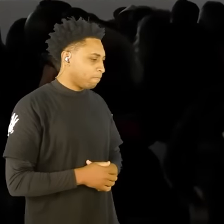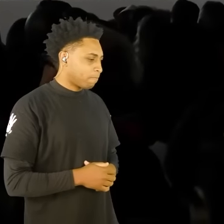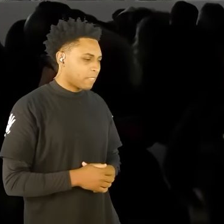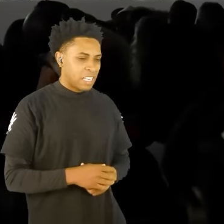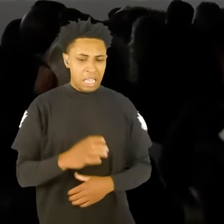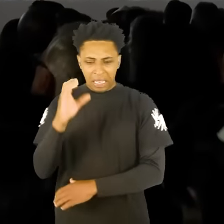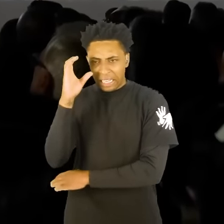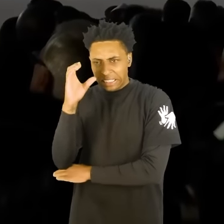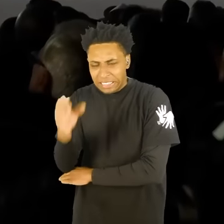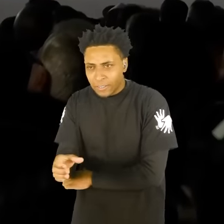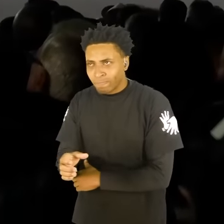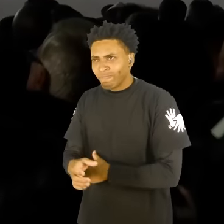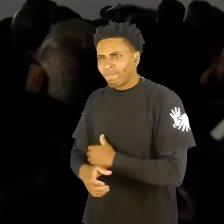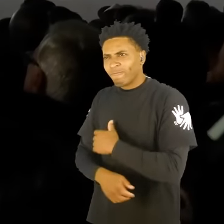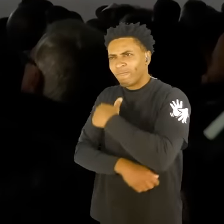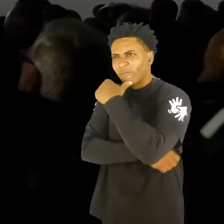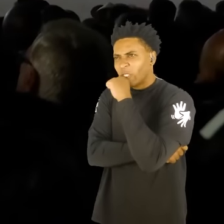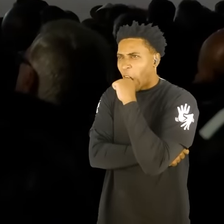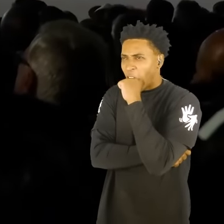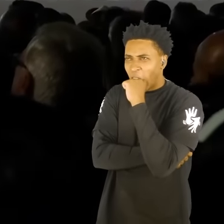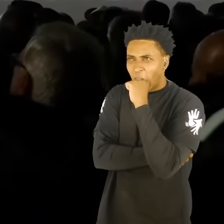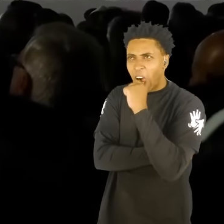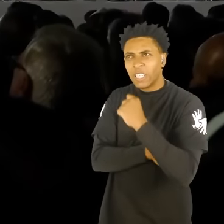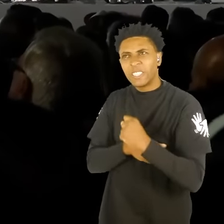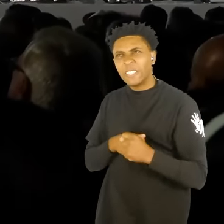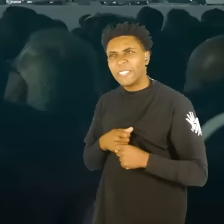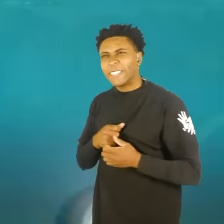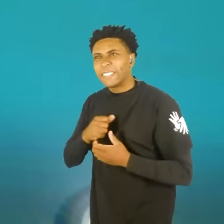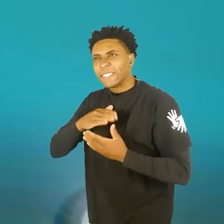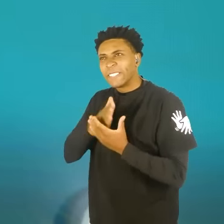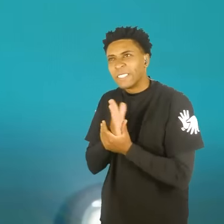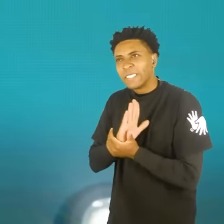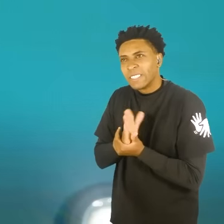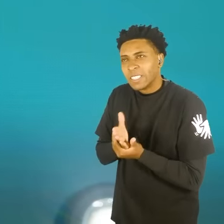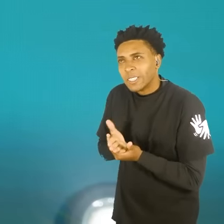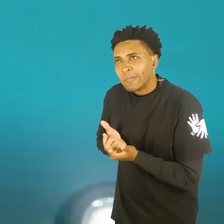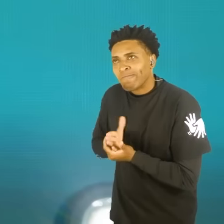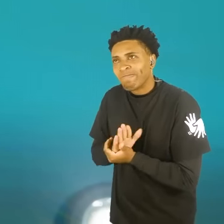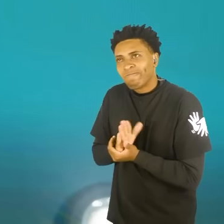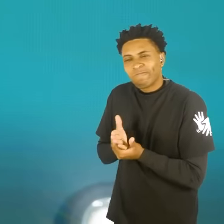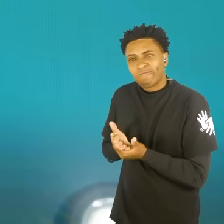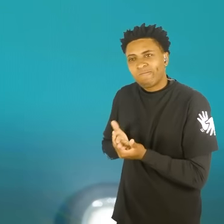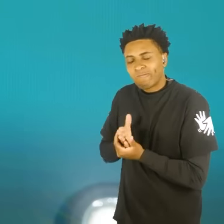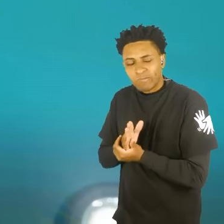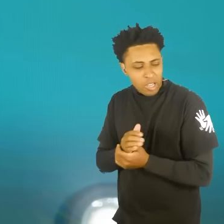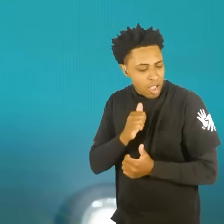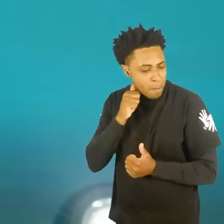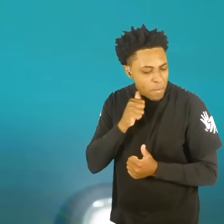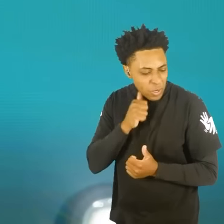Caim cai. Ele mostra visualmente que ele está irritado, que ele está